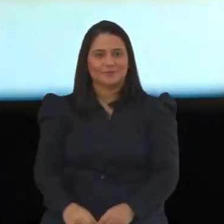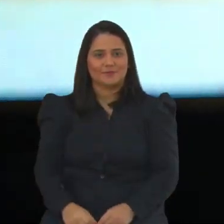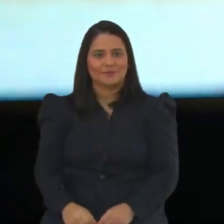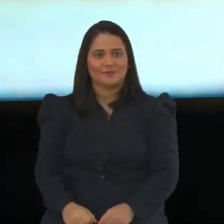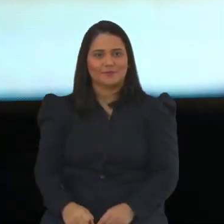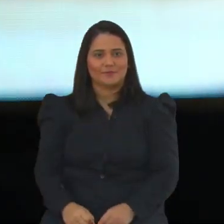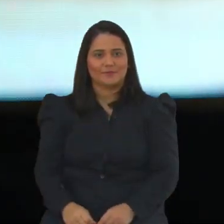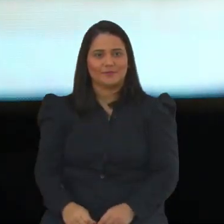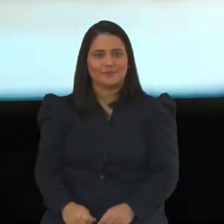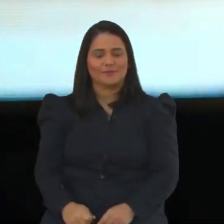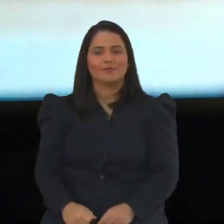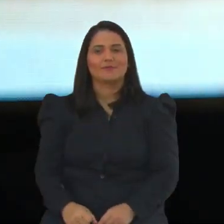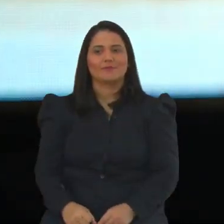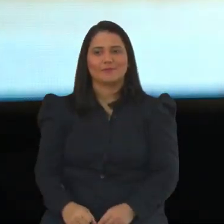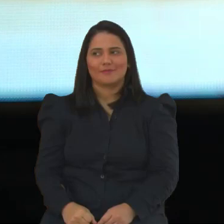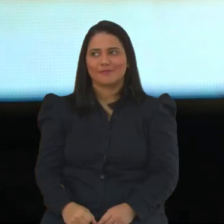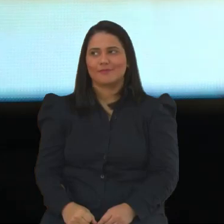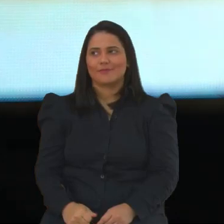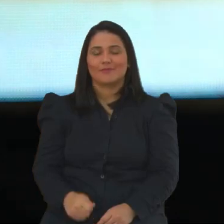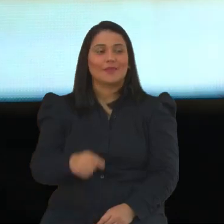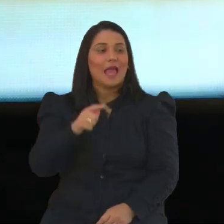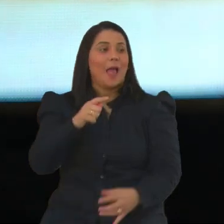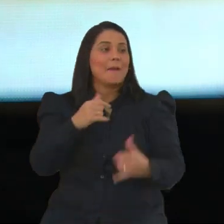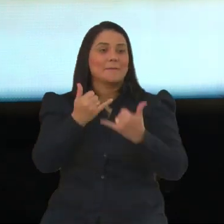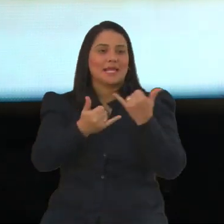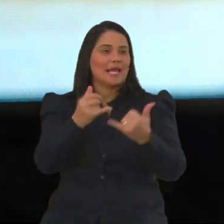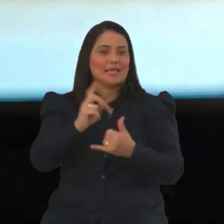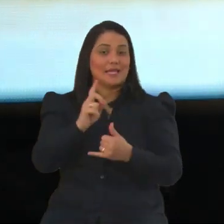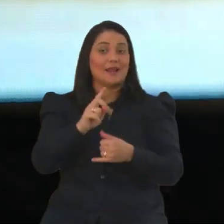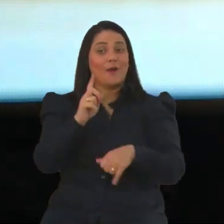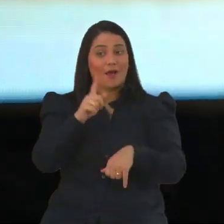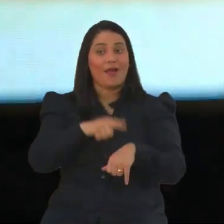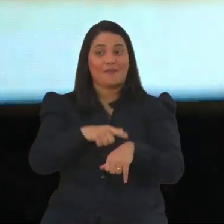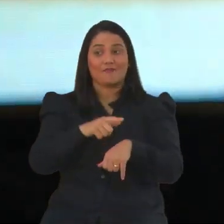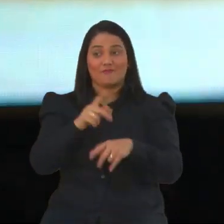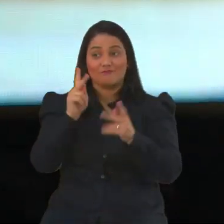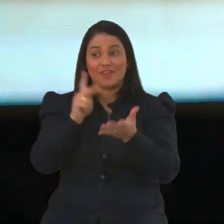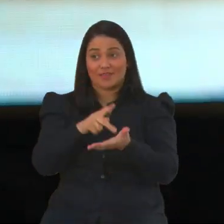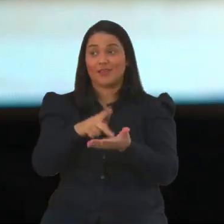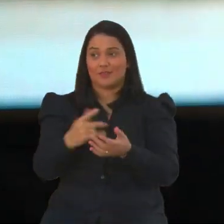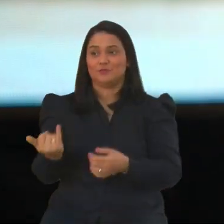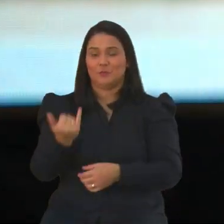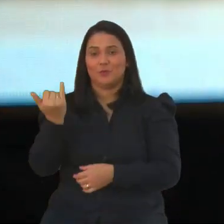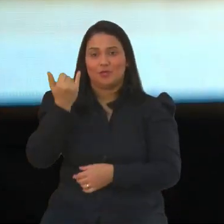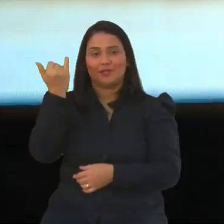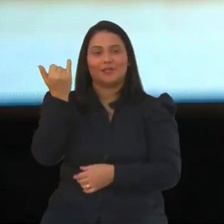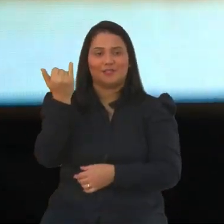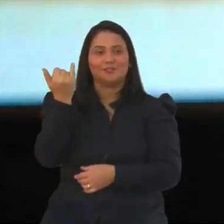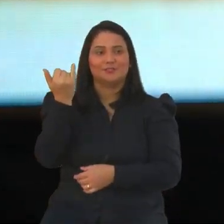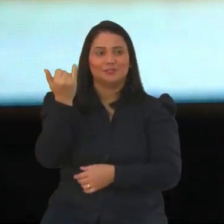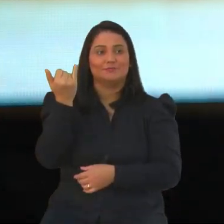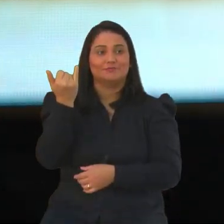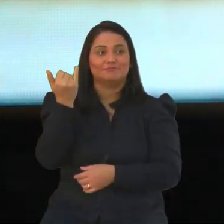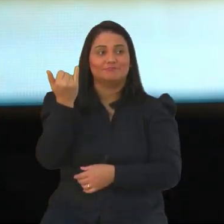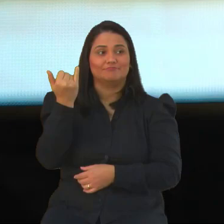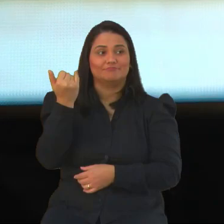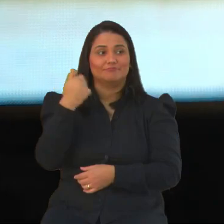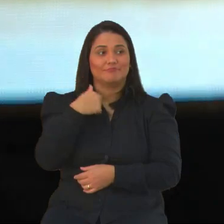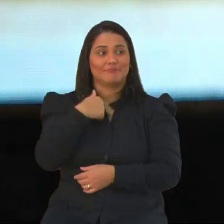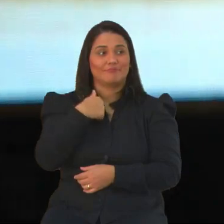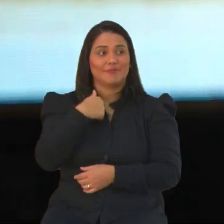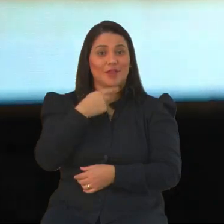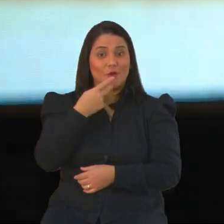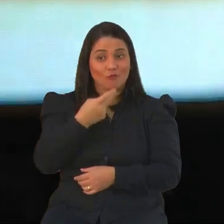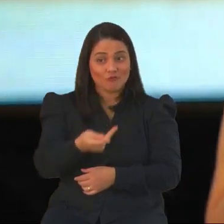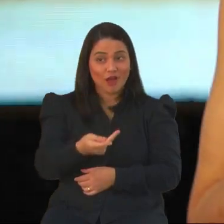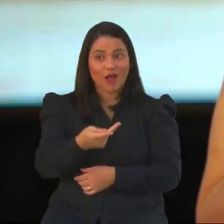Isso não é uma pegadinha, tá? Isso realmente é importante. Eu falo e a pessoa não faz o que eu peço.